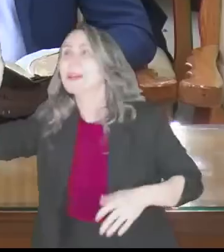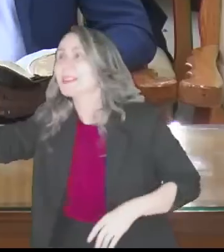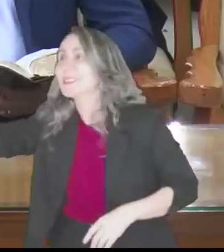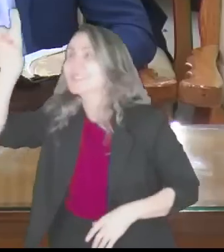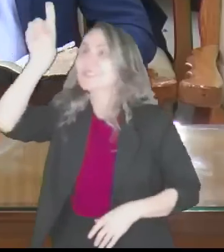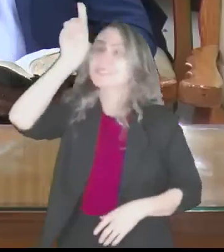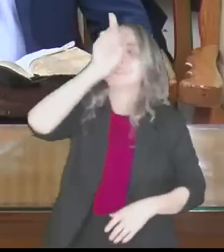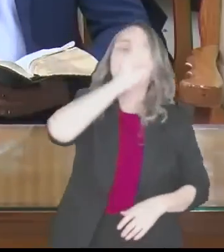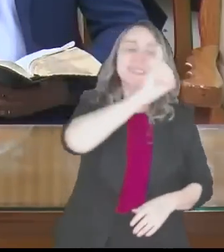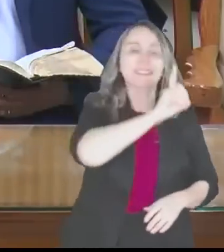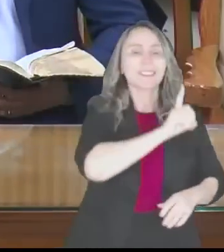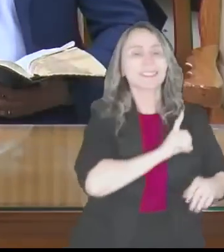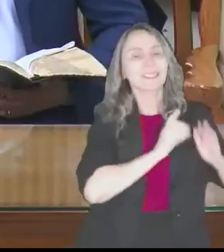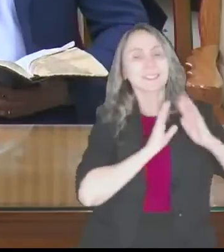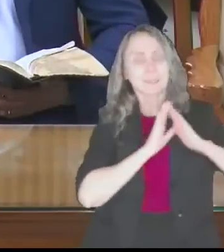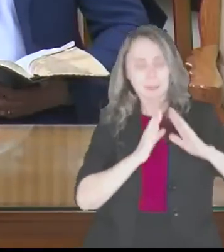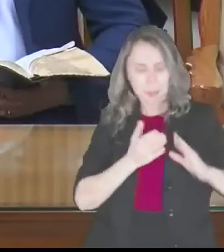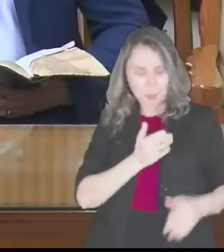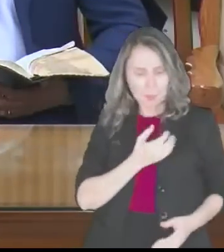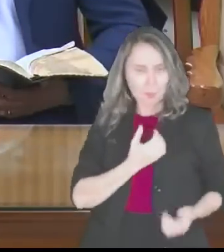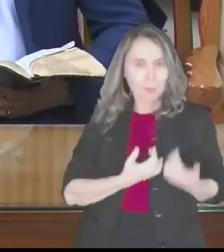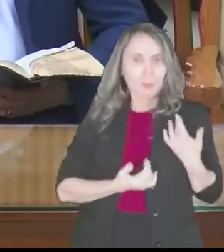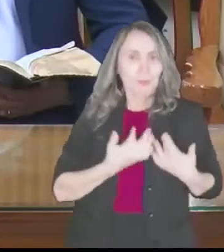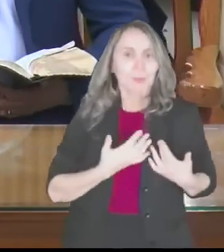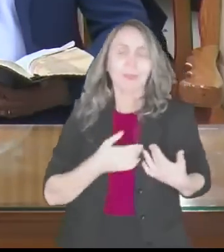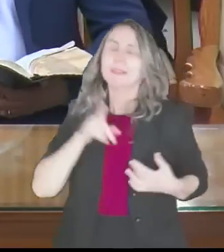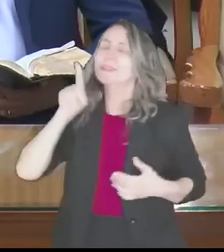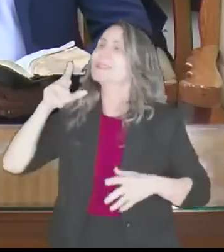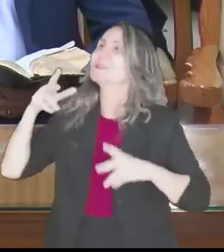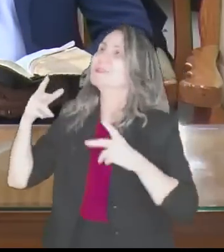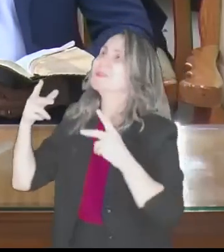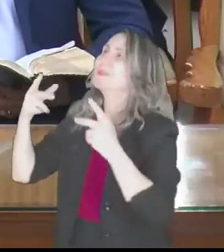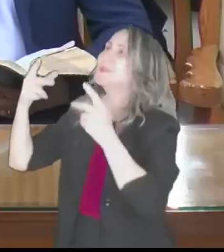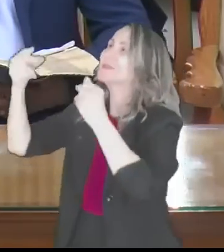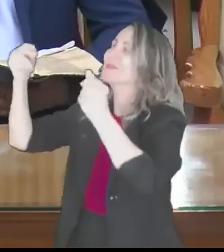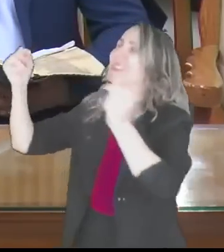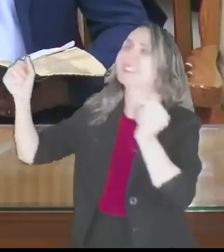Aí começa a esquentar o coração. Tu mereces louvor,